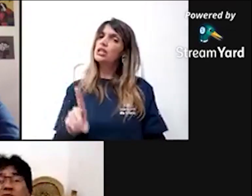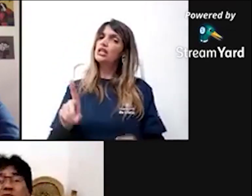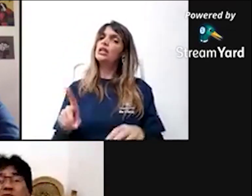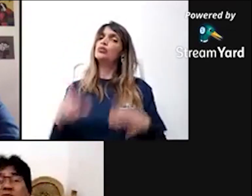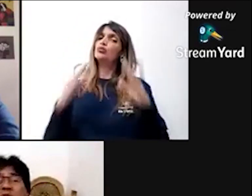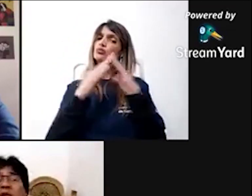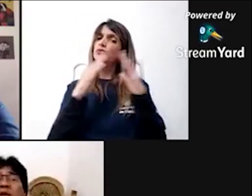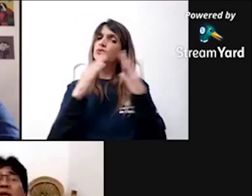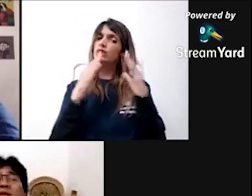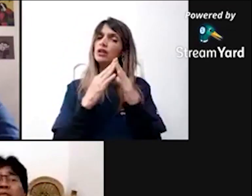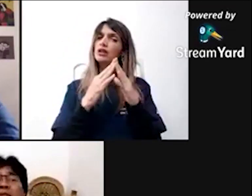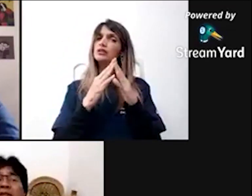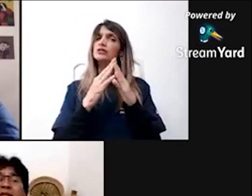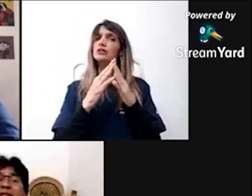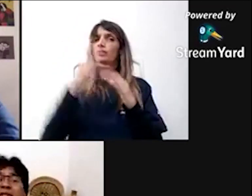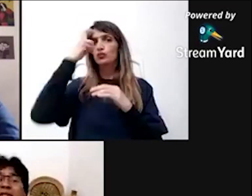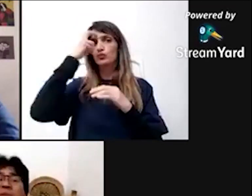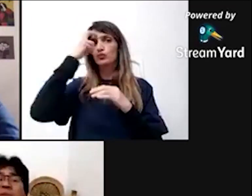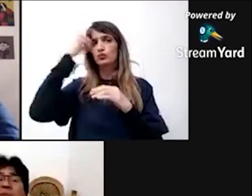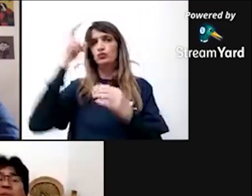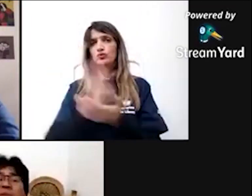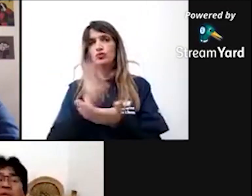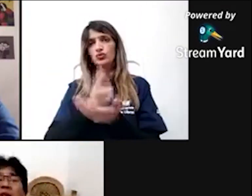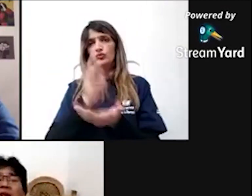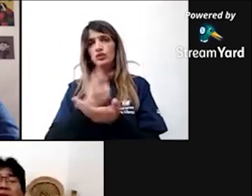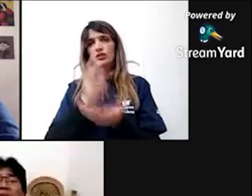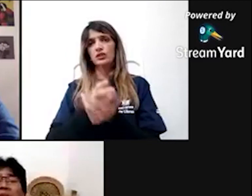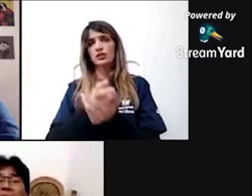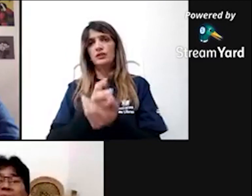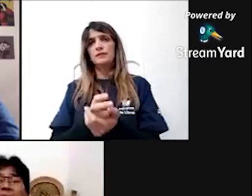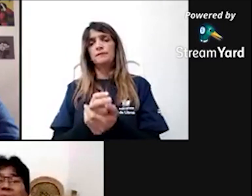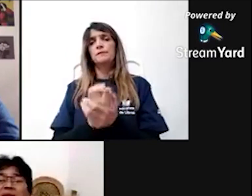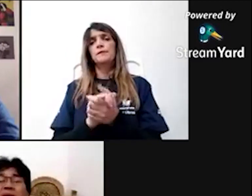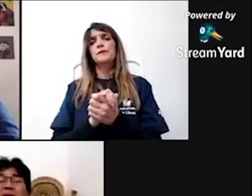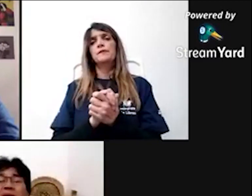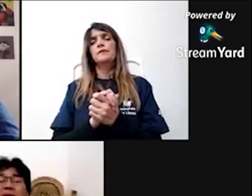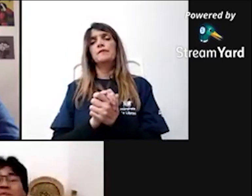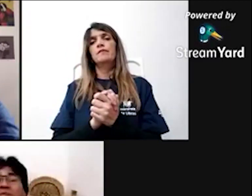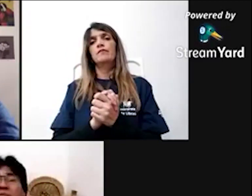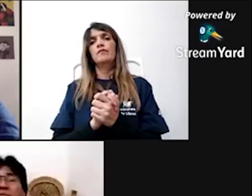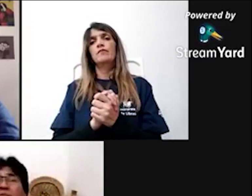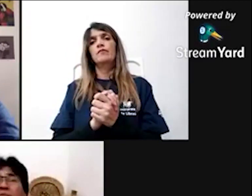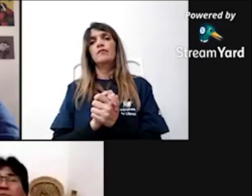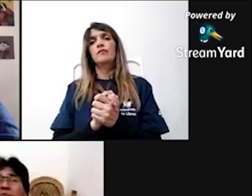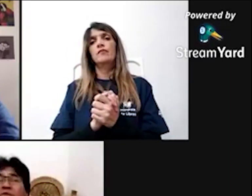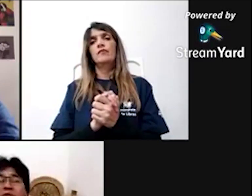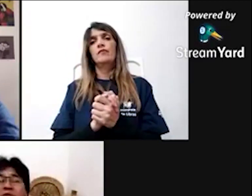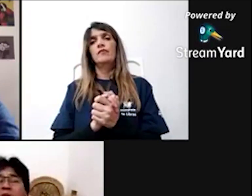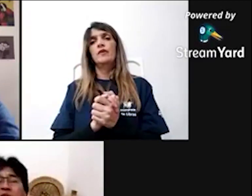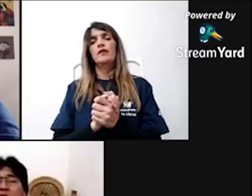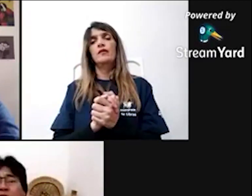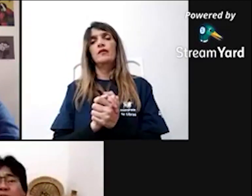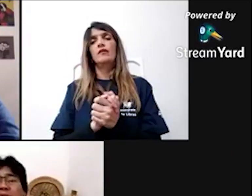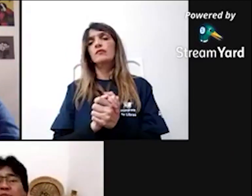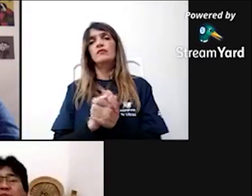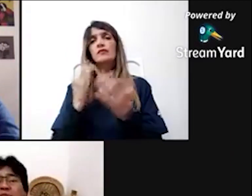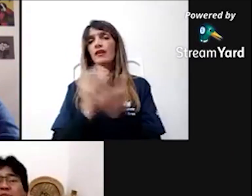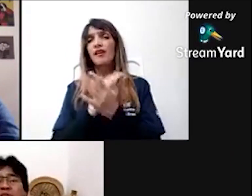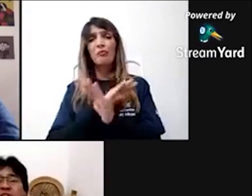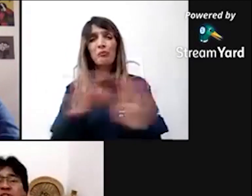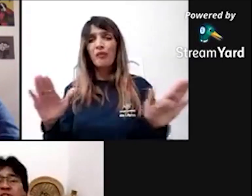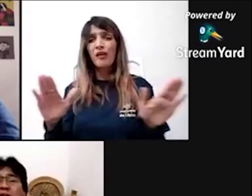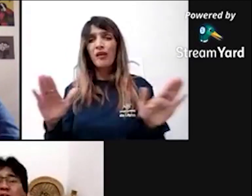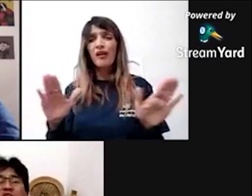sua cultura, que tem esse marco temporal agora, que querem acabar com esse país todo foi habitado